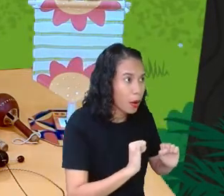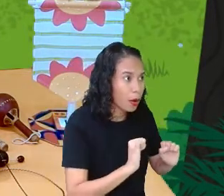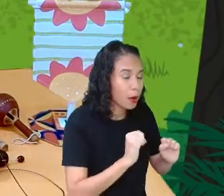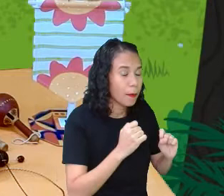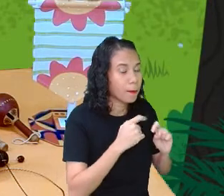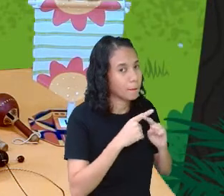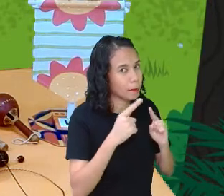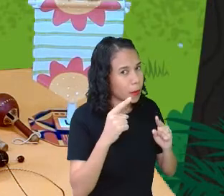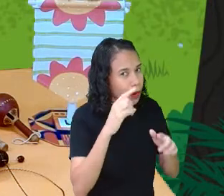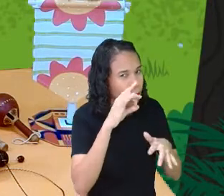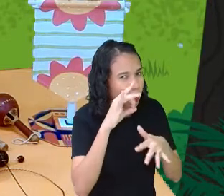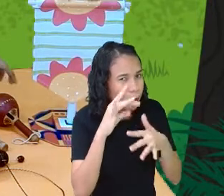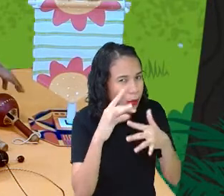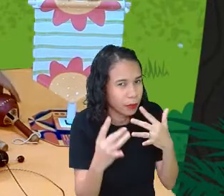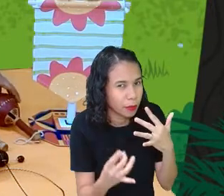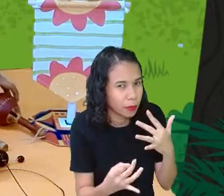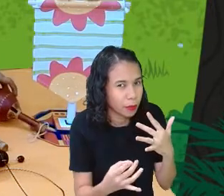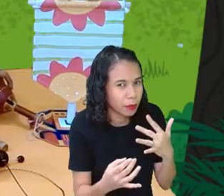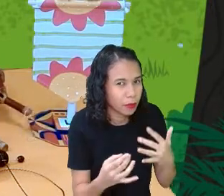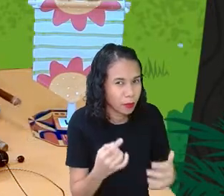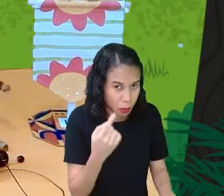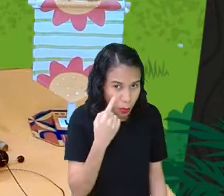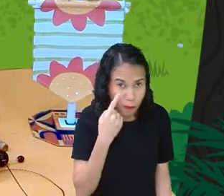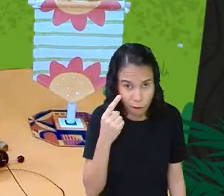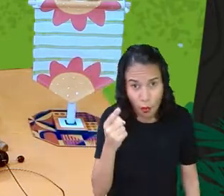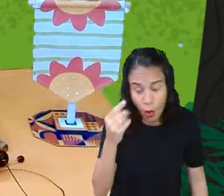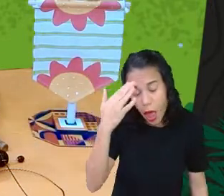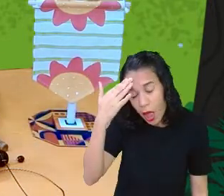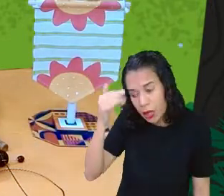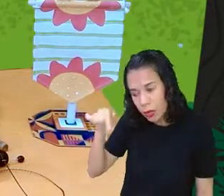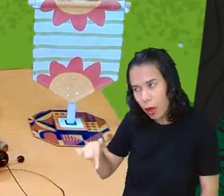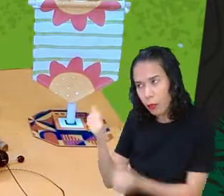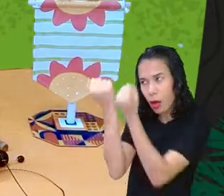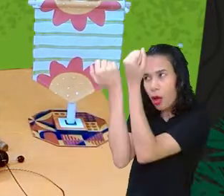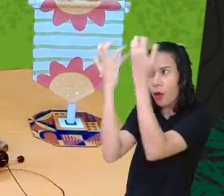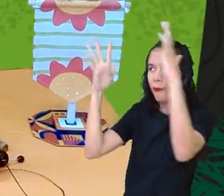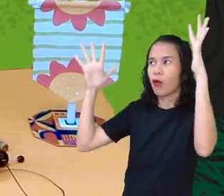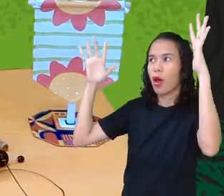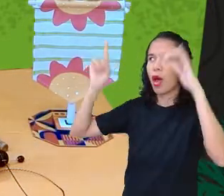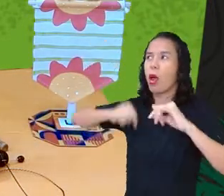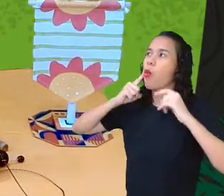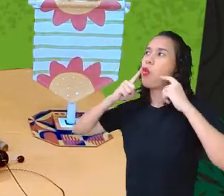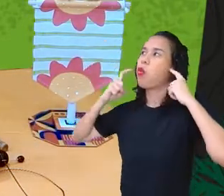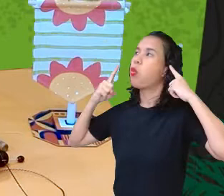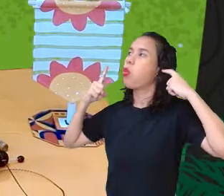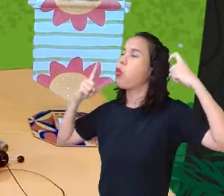detalhe. Você sabe que essa floresta, ela é sonora.